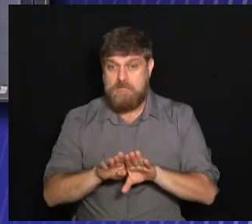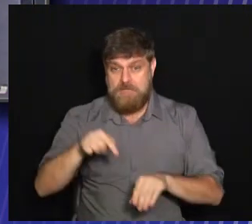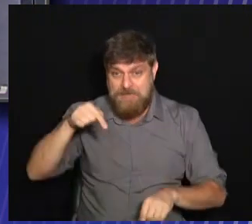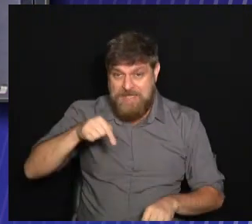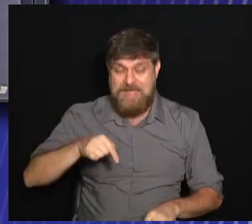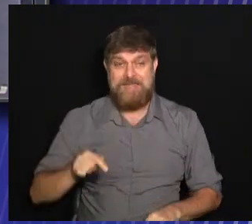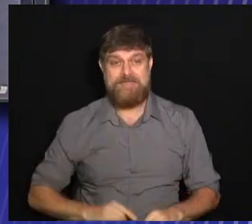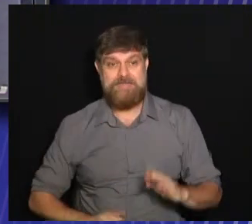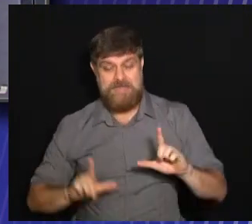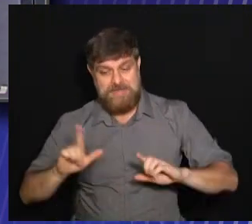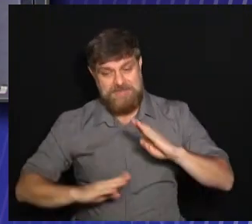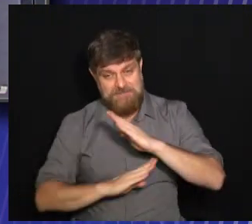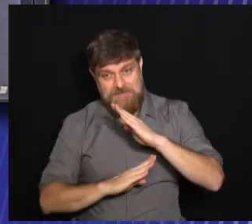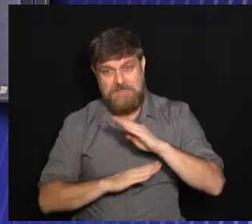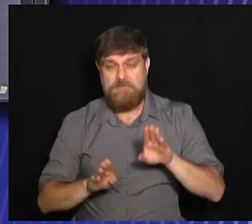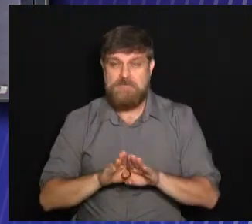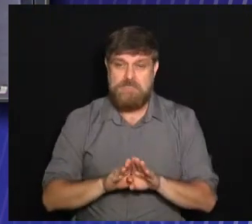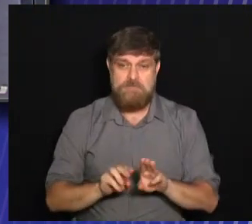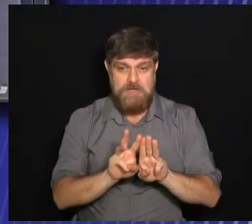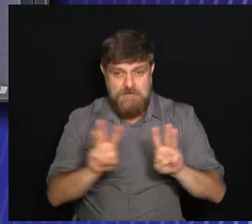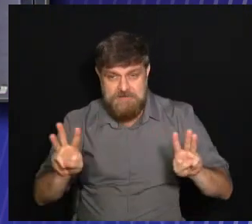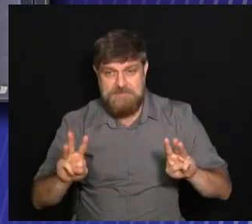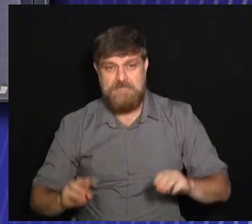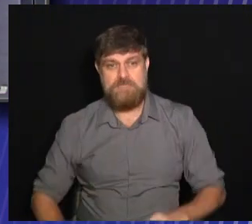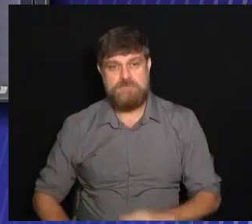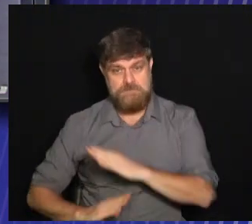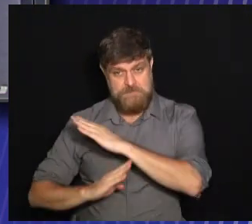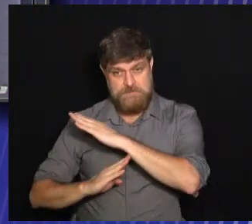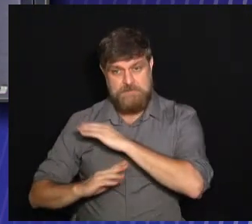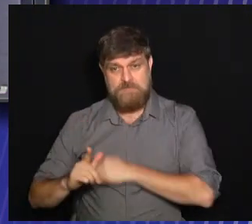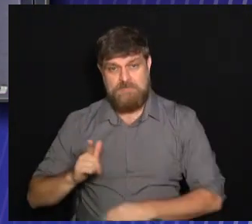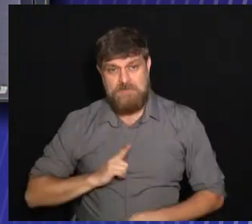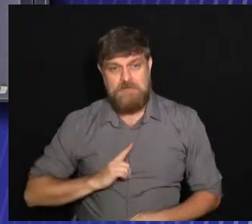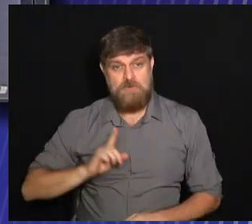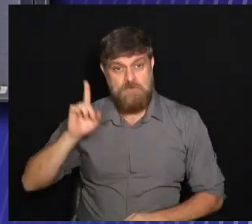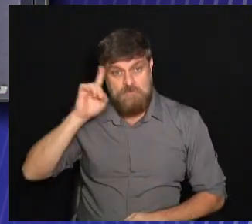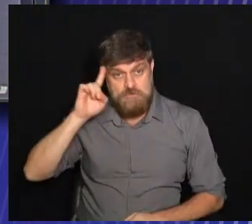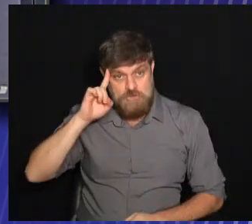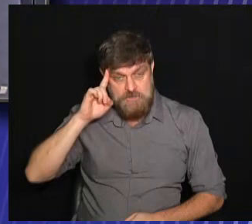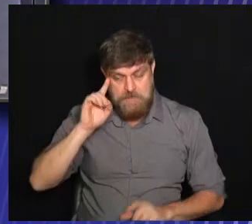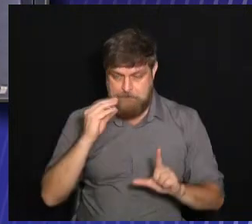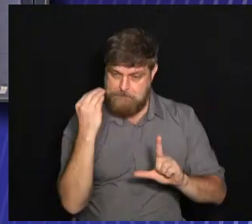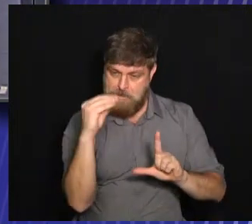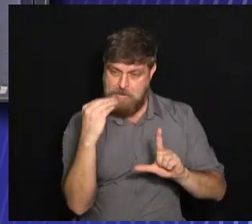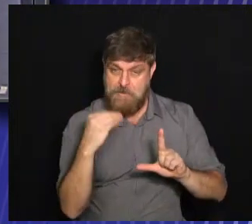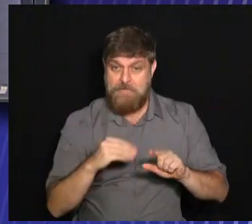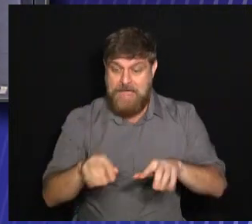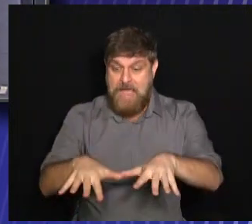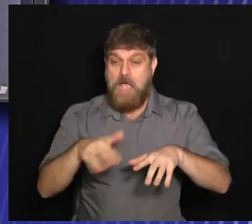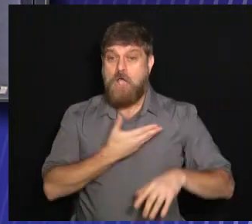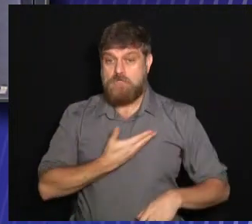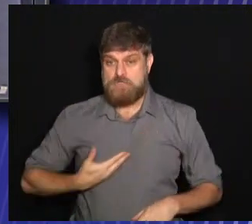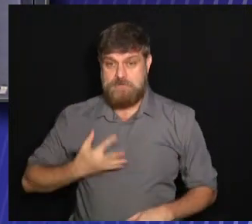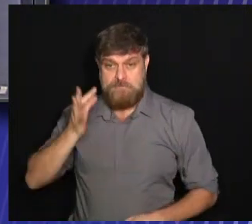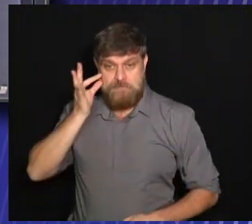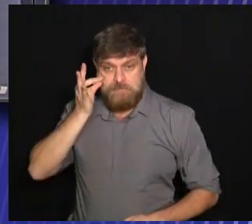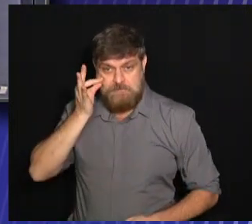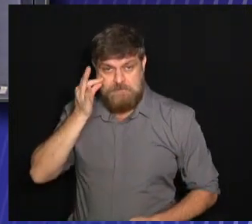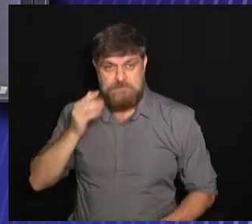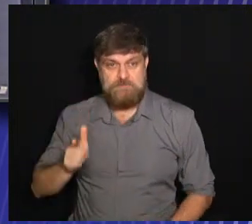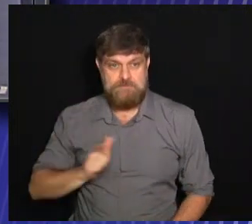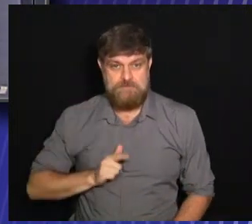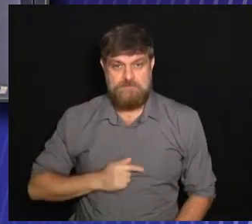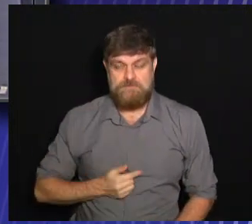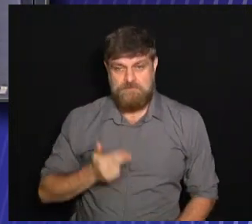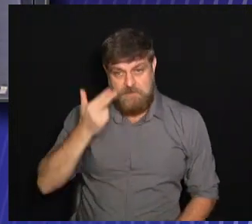aqui pela TV Câmara e também no site do Legislativo a data ou as datas das próximas audiências públicas. É